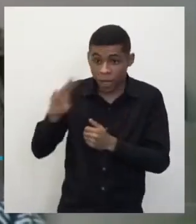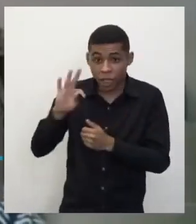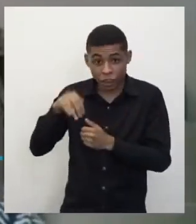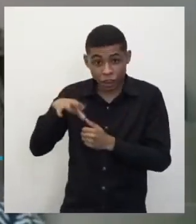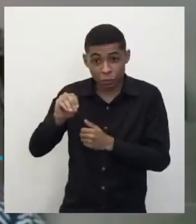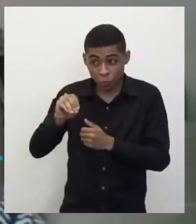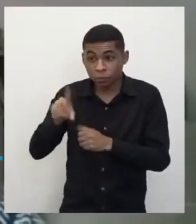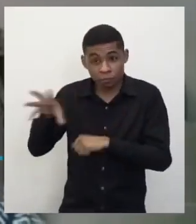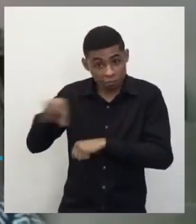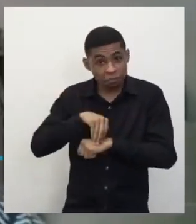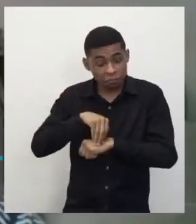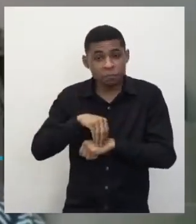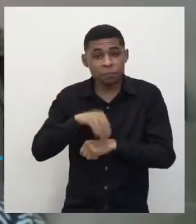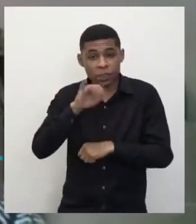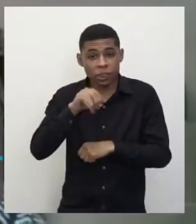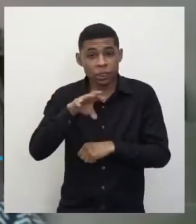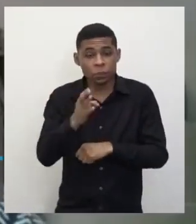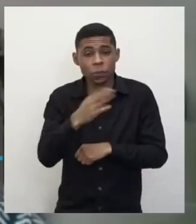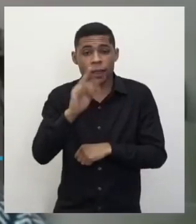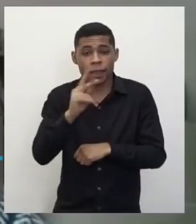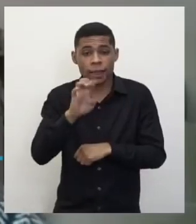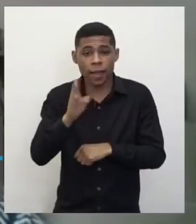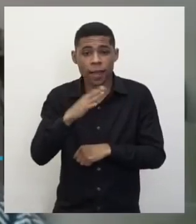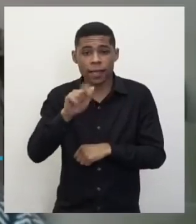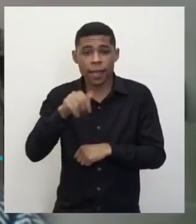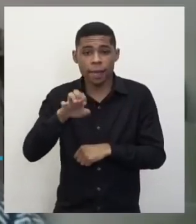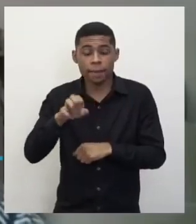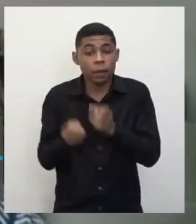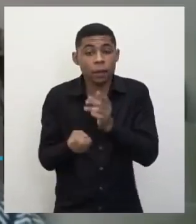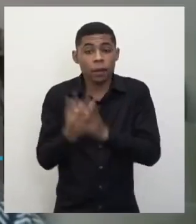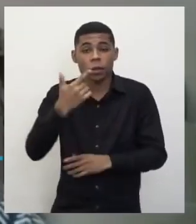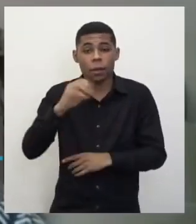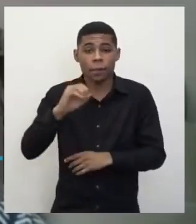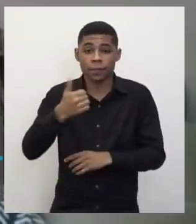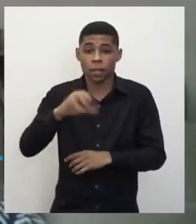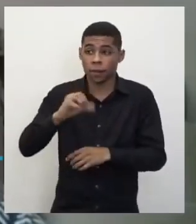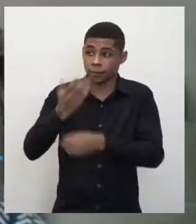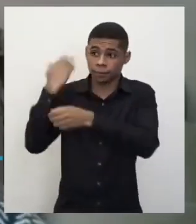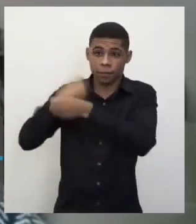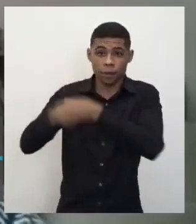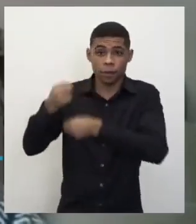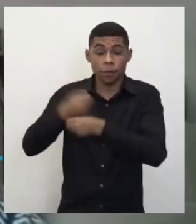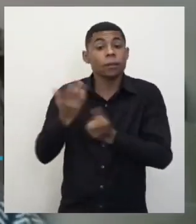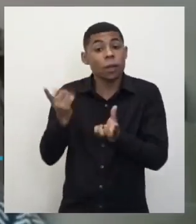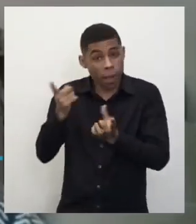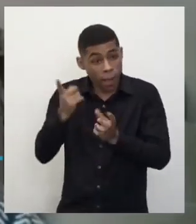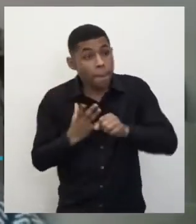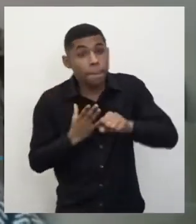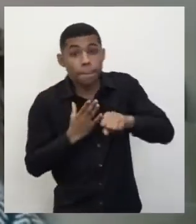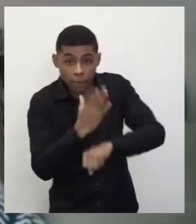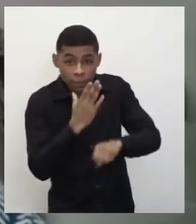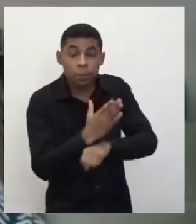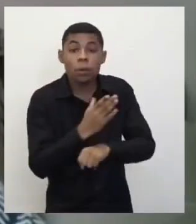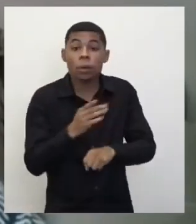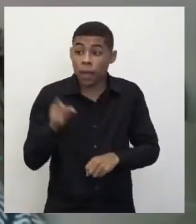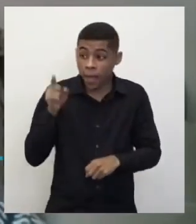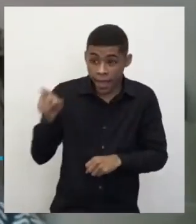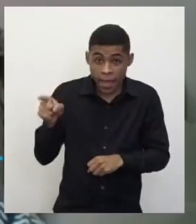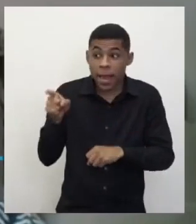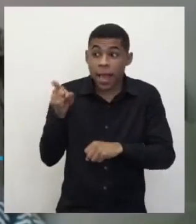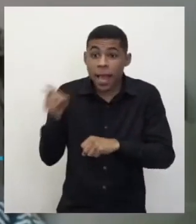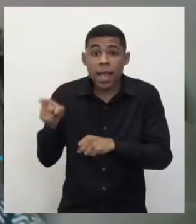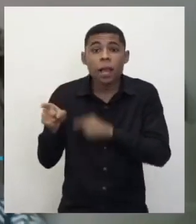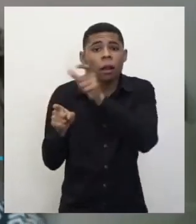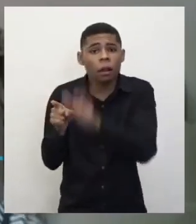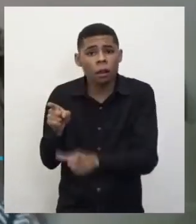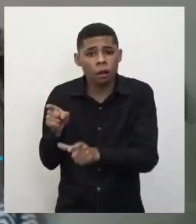personagem Timo, The Game, lançado em 2019. Foi assim que ele participou da produção do seu